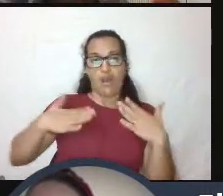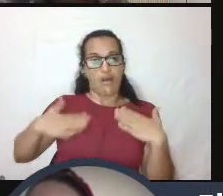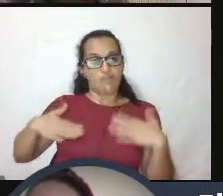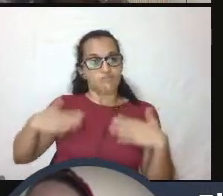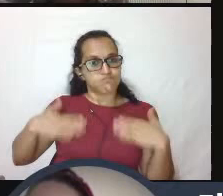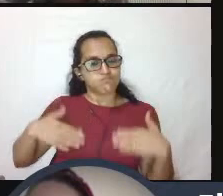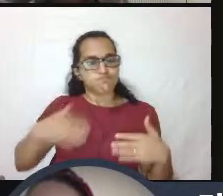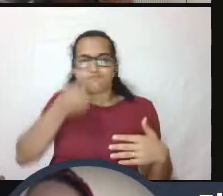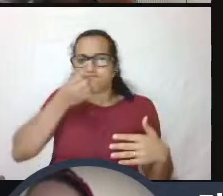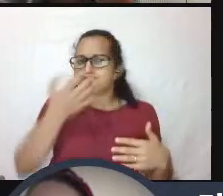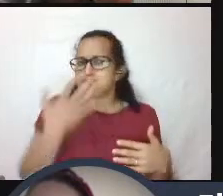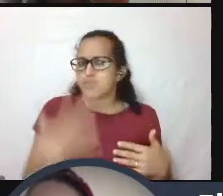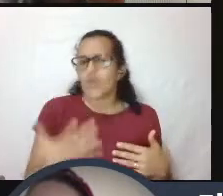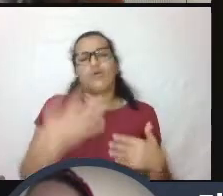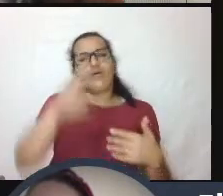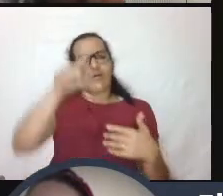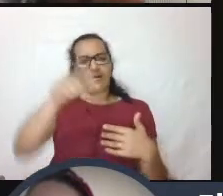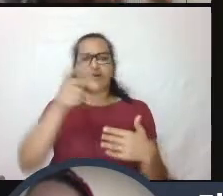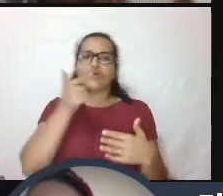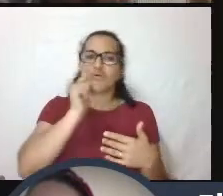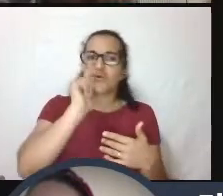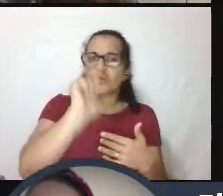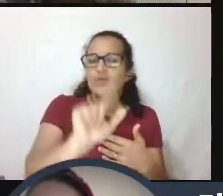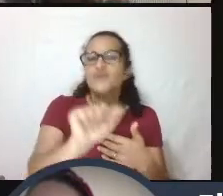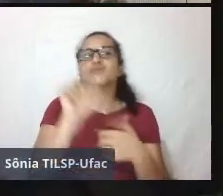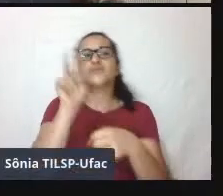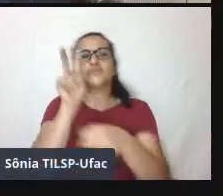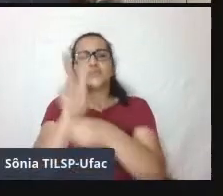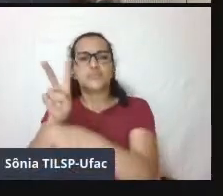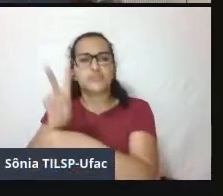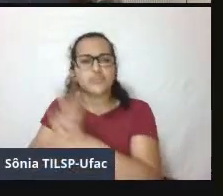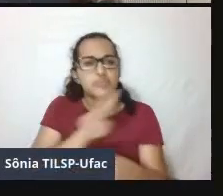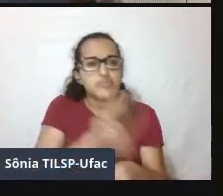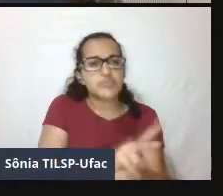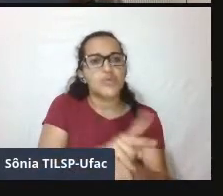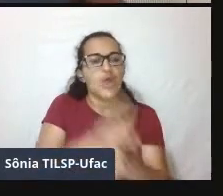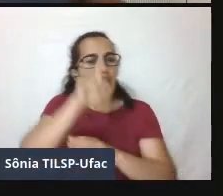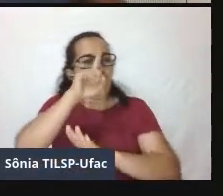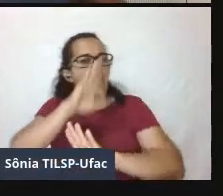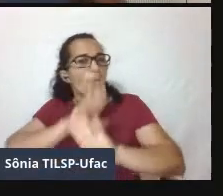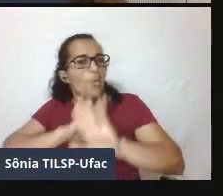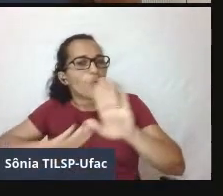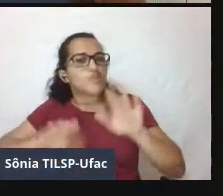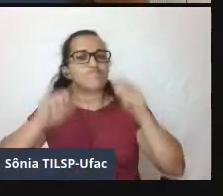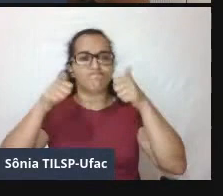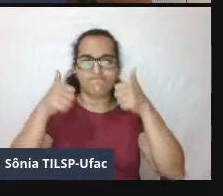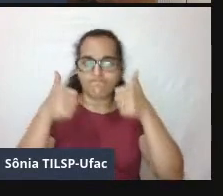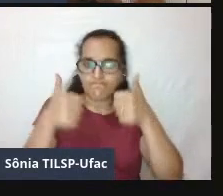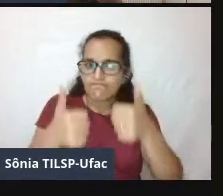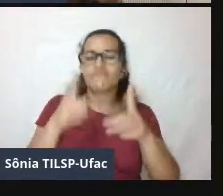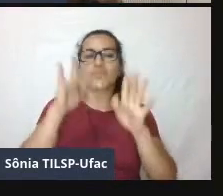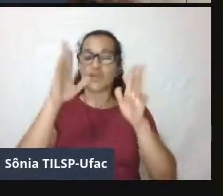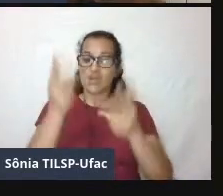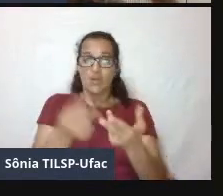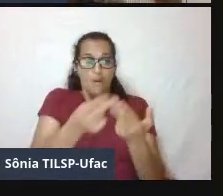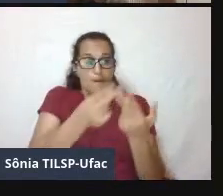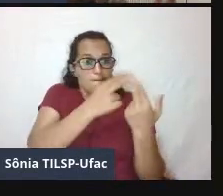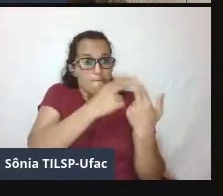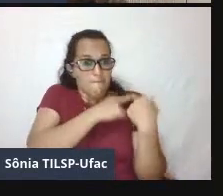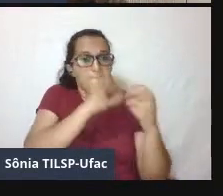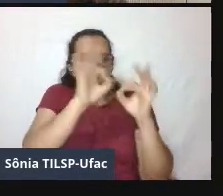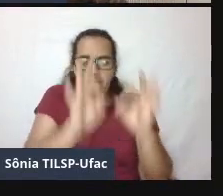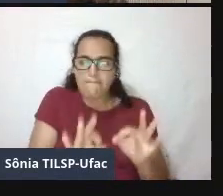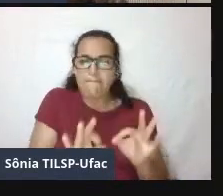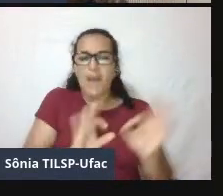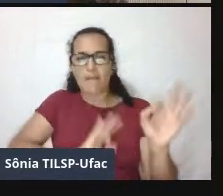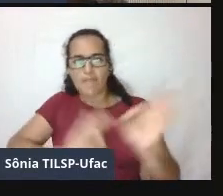menos fragmentado. A informação ela é melhor passada de um plantão para o outro. Existe um compromisso em você reformular ou